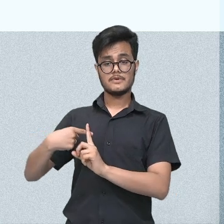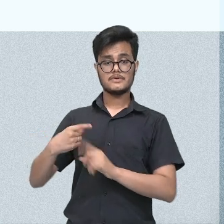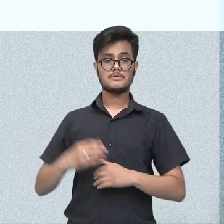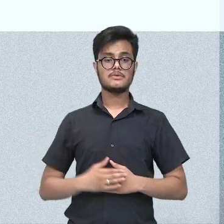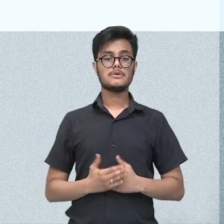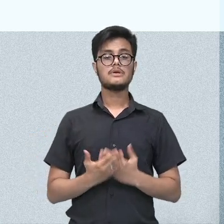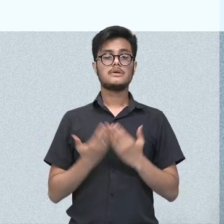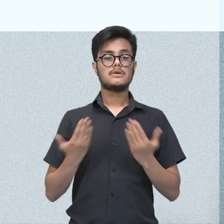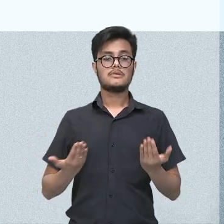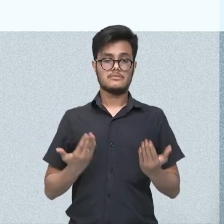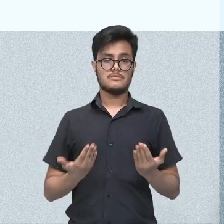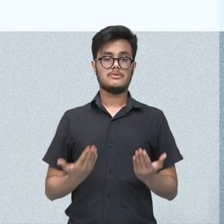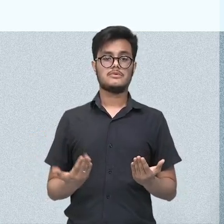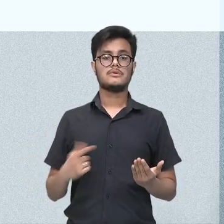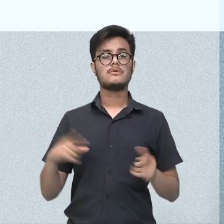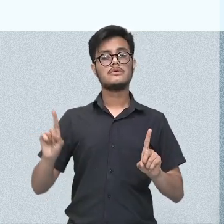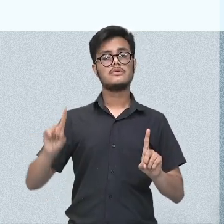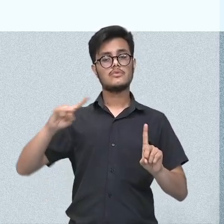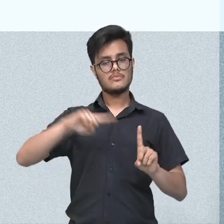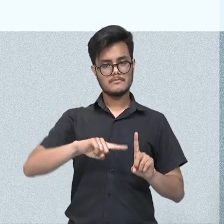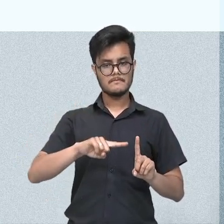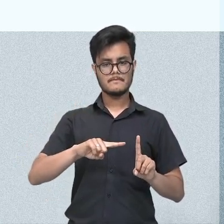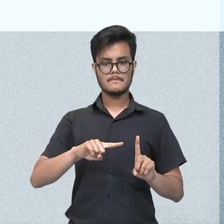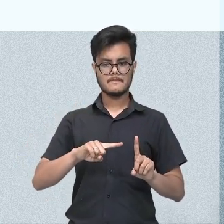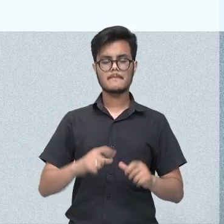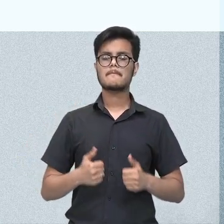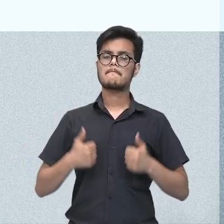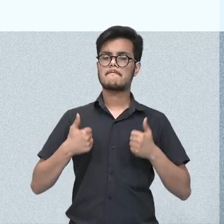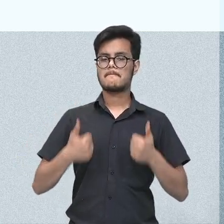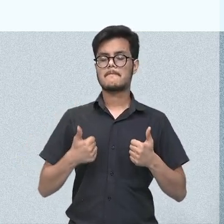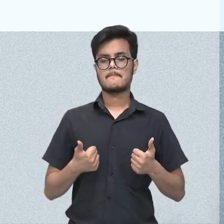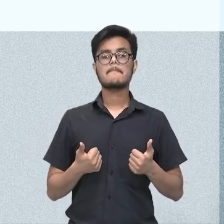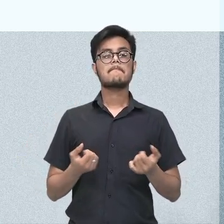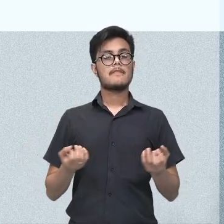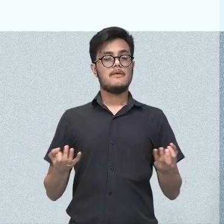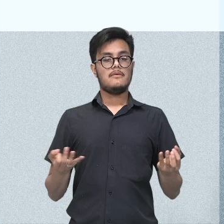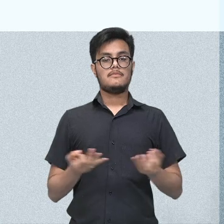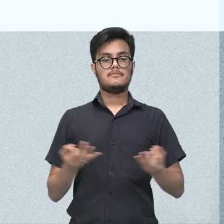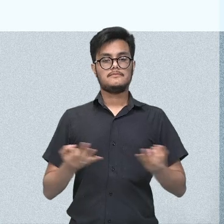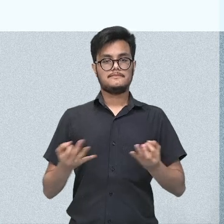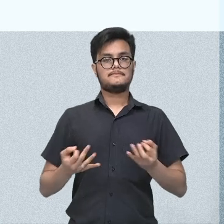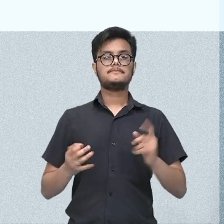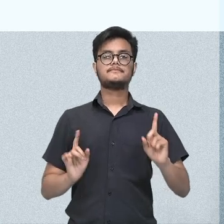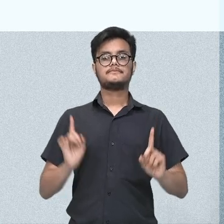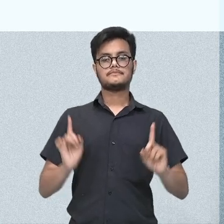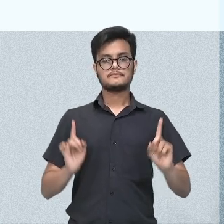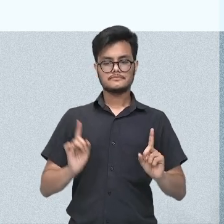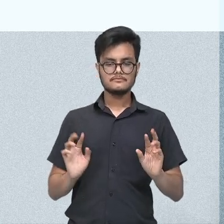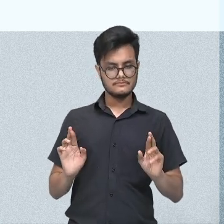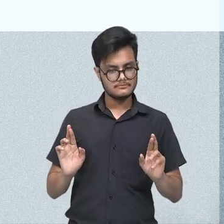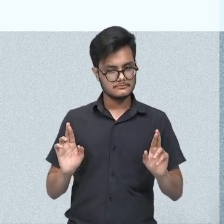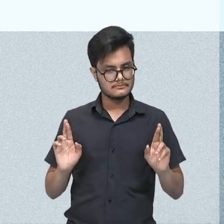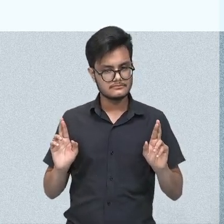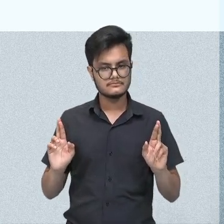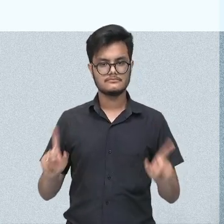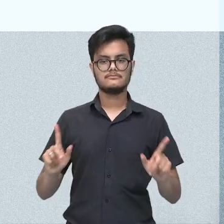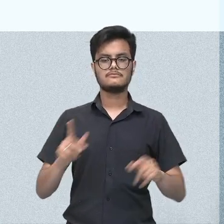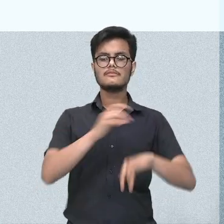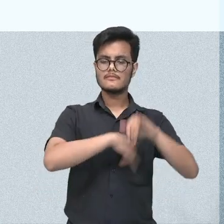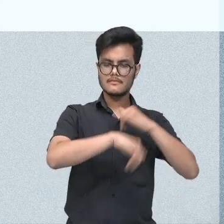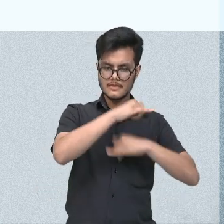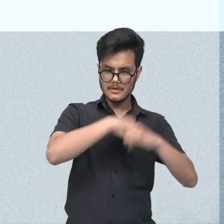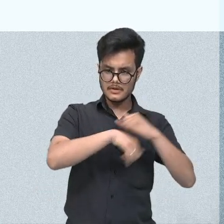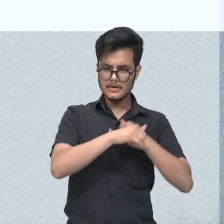tem aqui, na eletrização por indução, eu tenho que os corpos ficam eletrizados